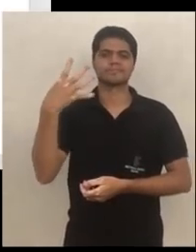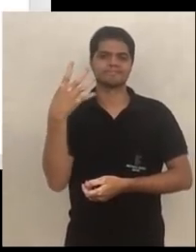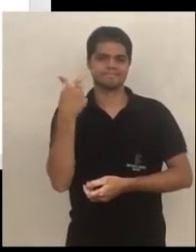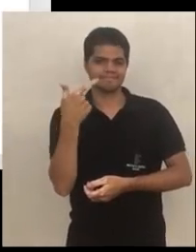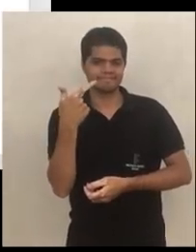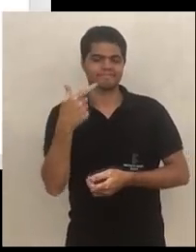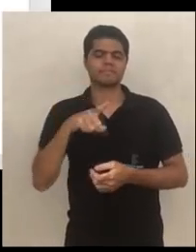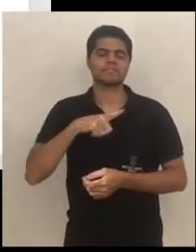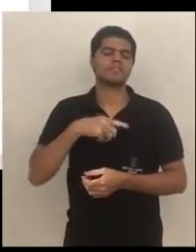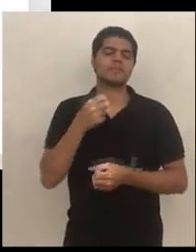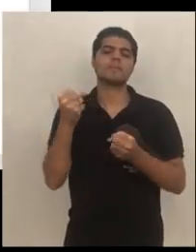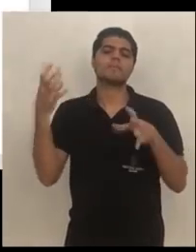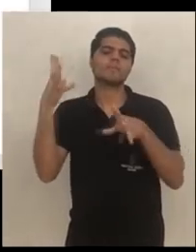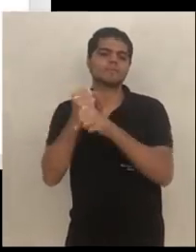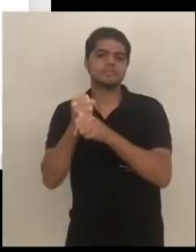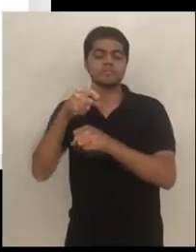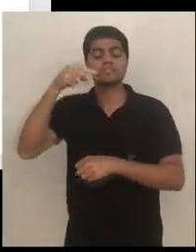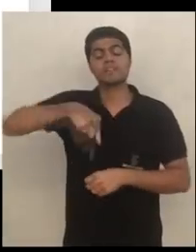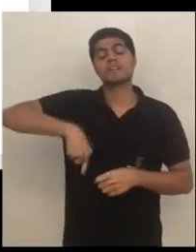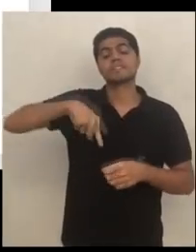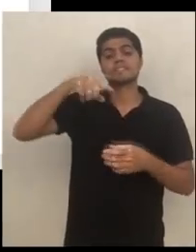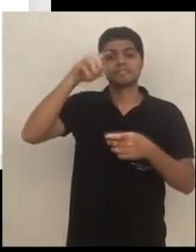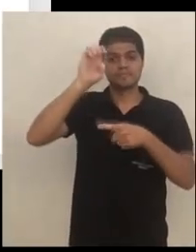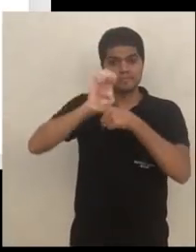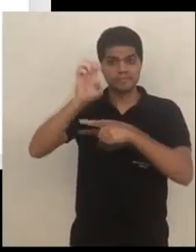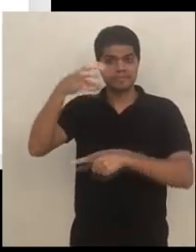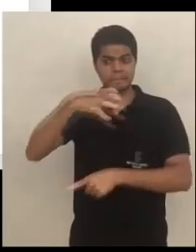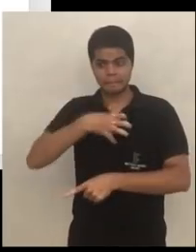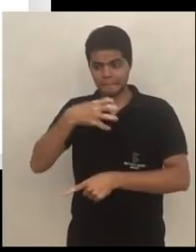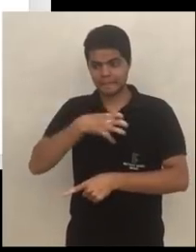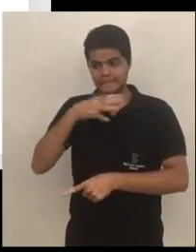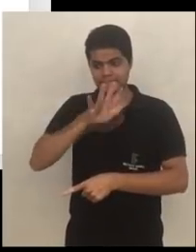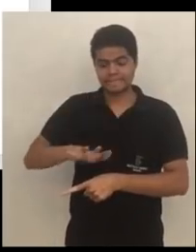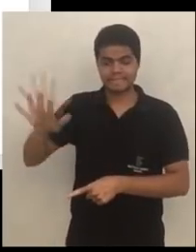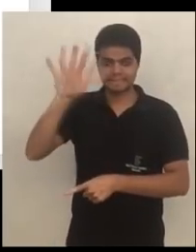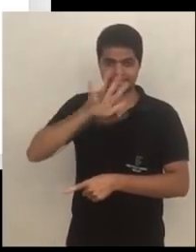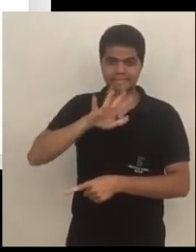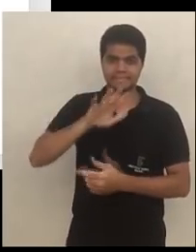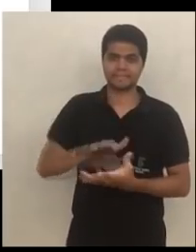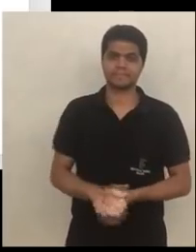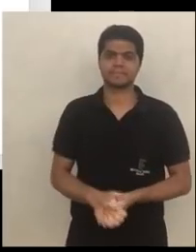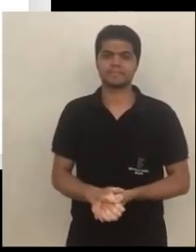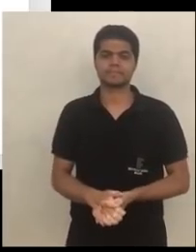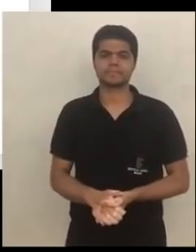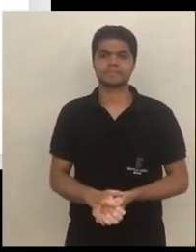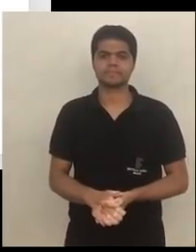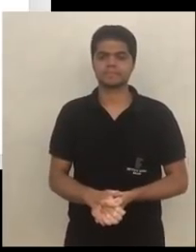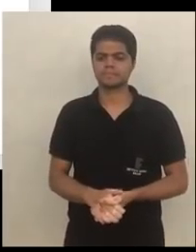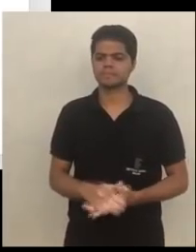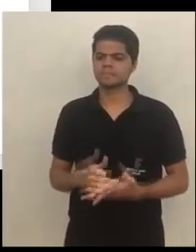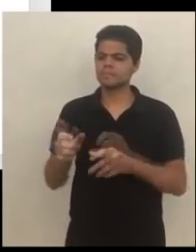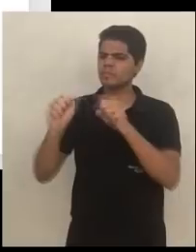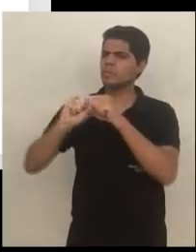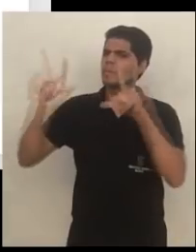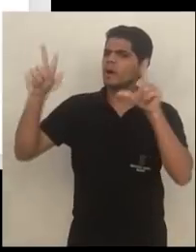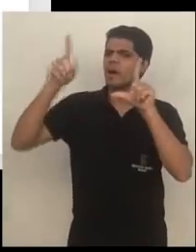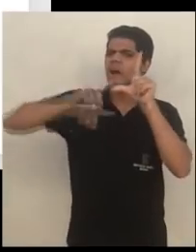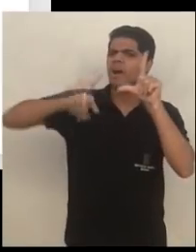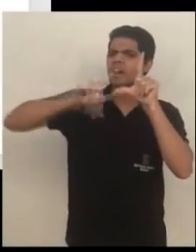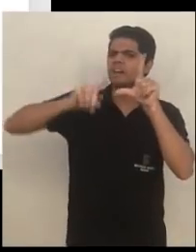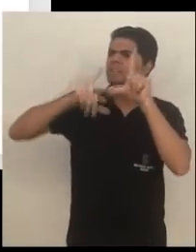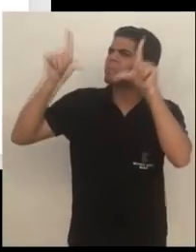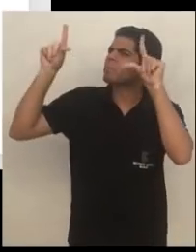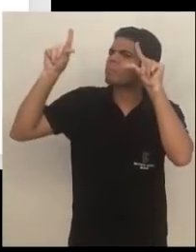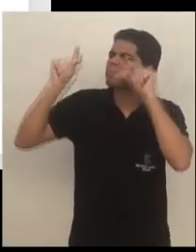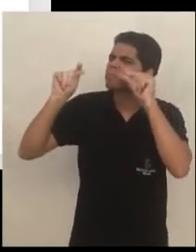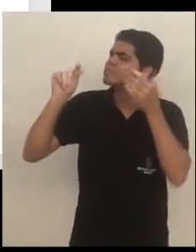só aqui no estado da Bahia, tá bom, pessoal? Quando a gente passa aqui para... Deve estar muito pequeno aí para vocês, está pequeno para mim e pior para vocês